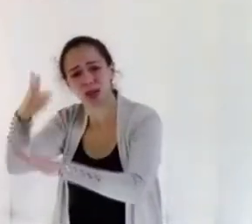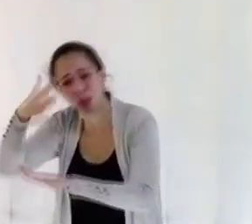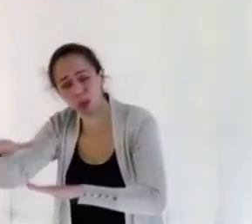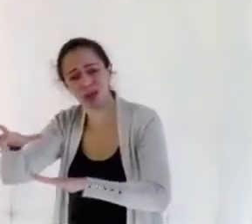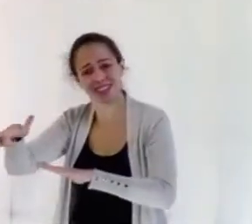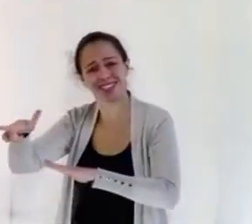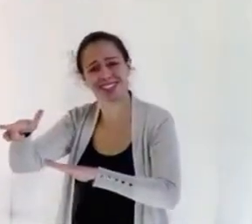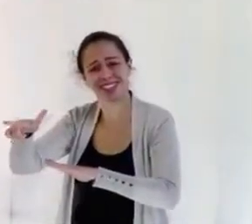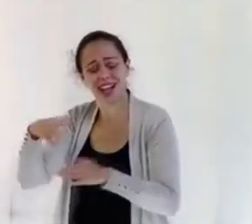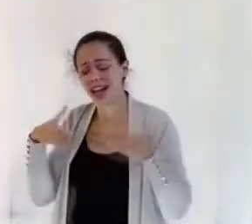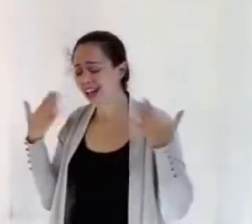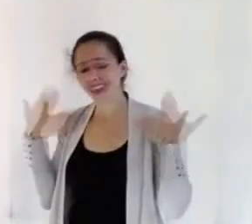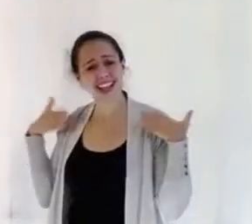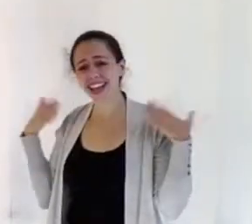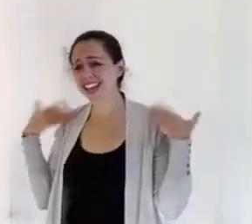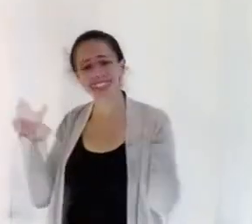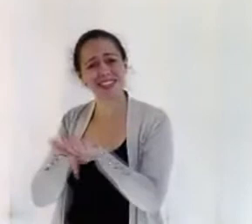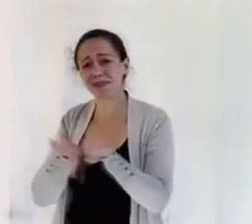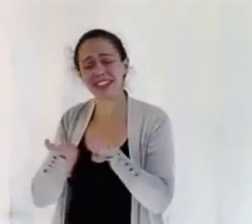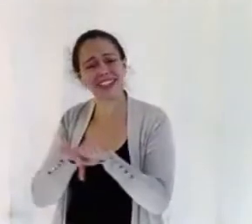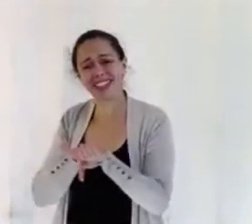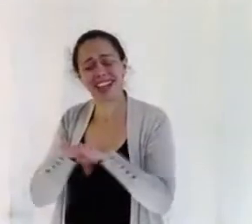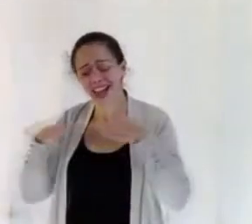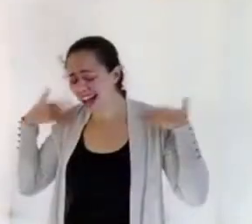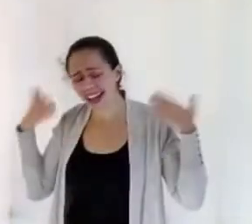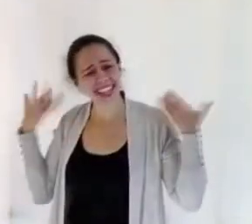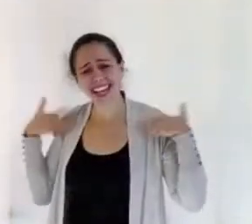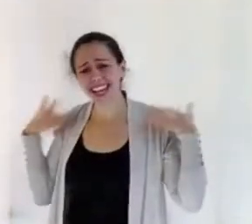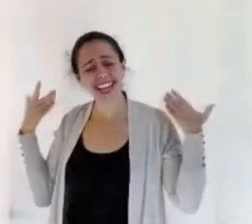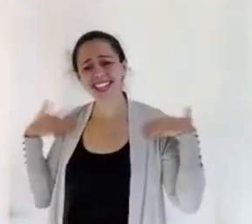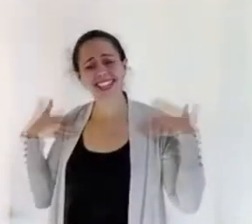para socorrer alguém, e nós fazemos isso com alegria,